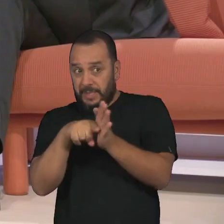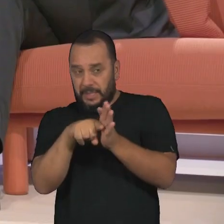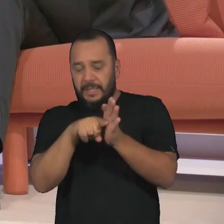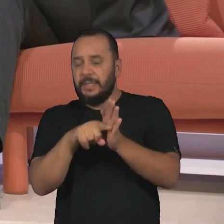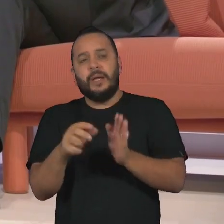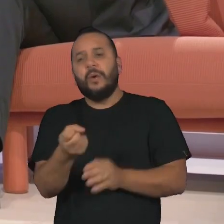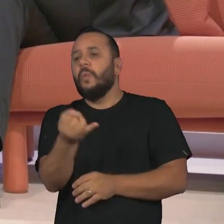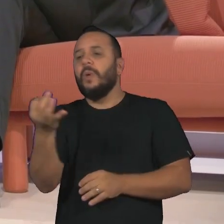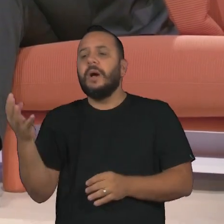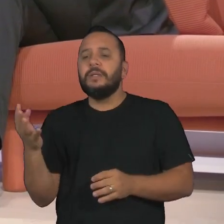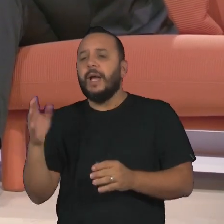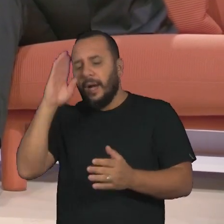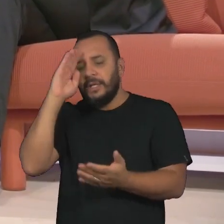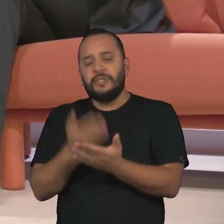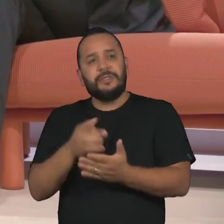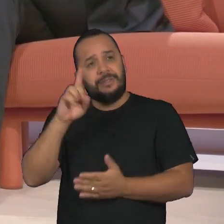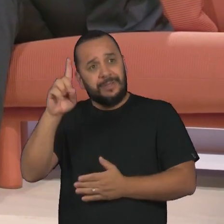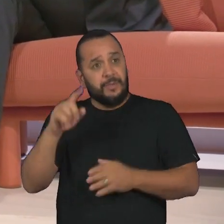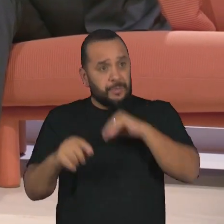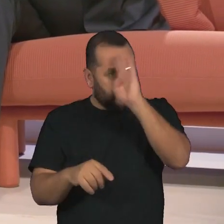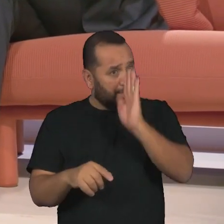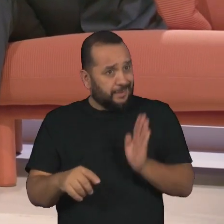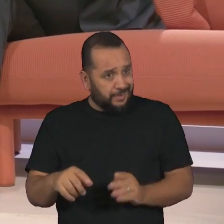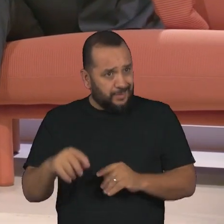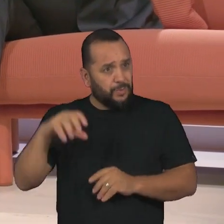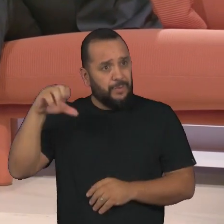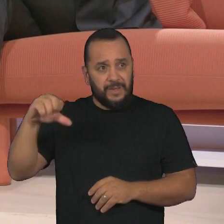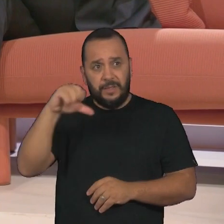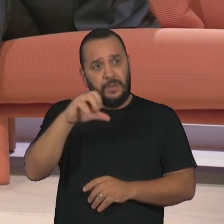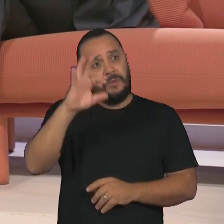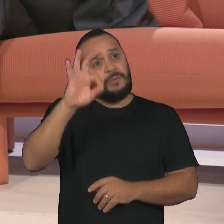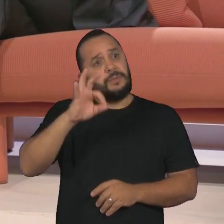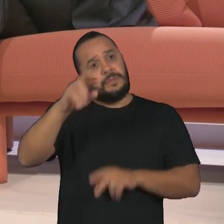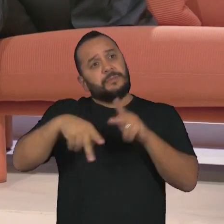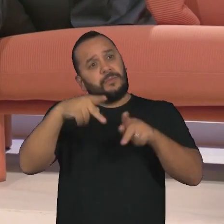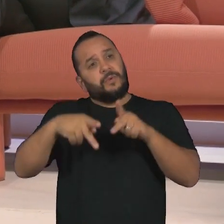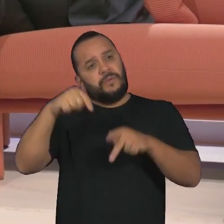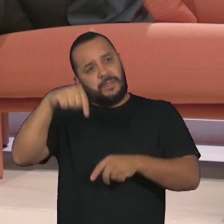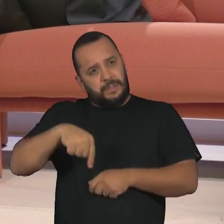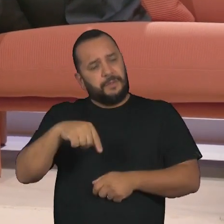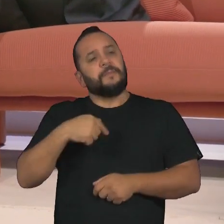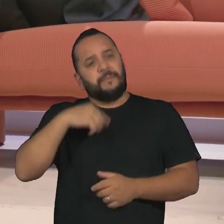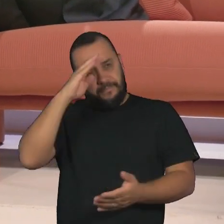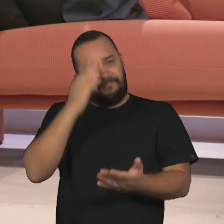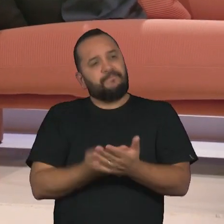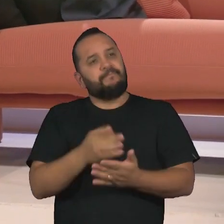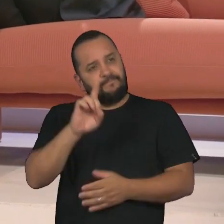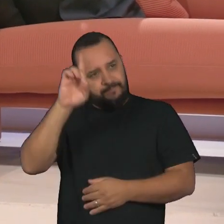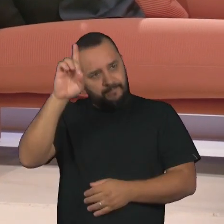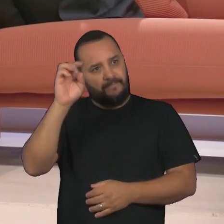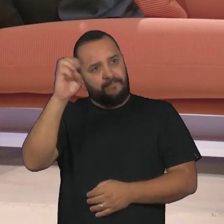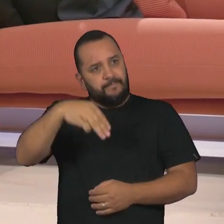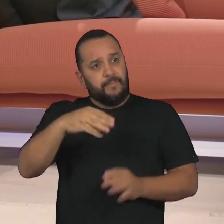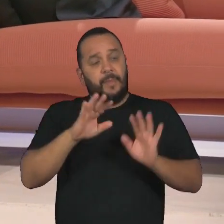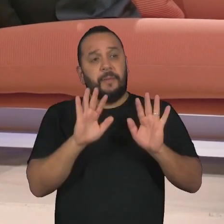Deus? Quase, no caso do Brasil, acho que 99% da população, 98%, 99% acredita em Deus, né?